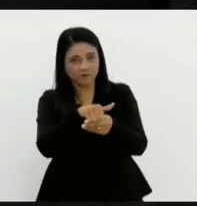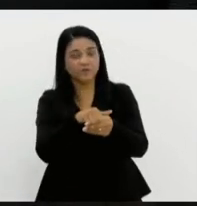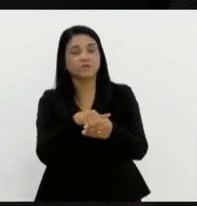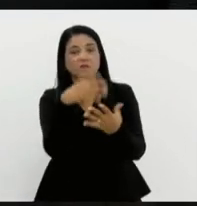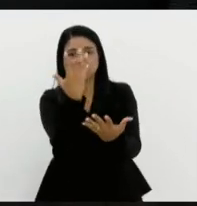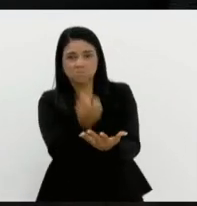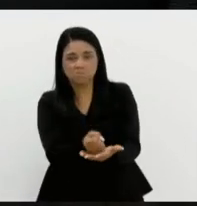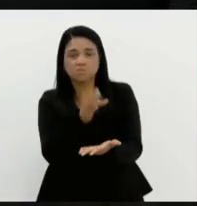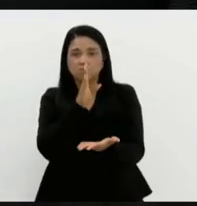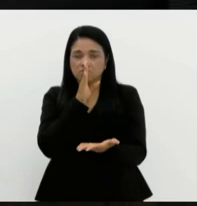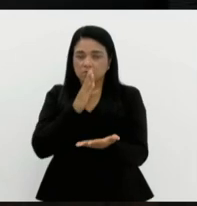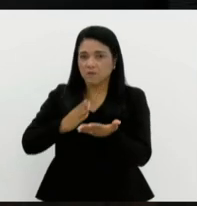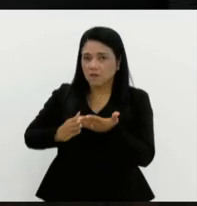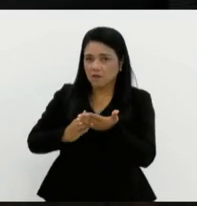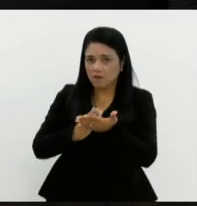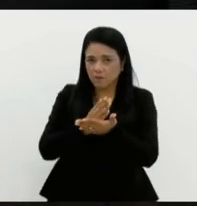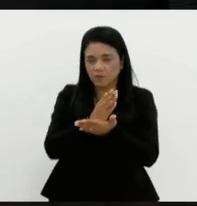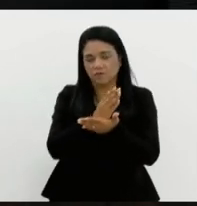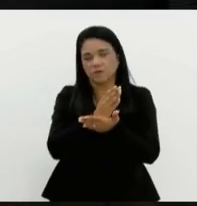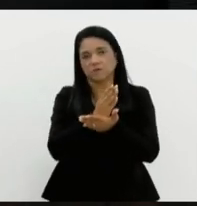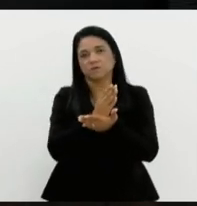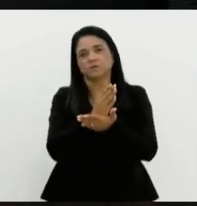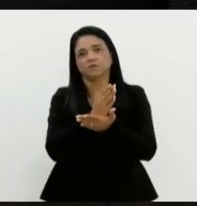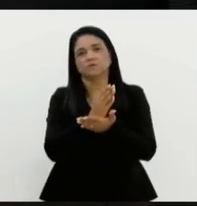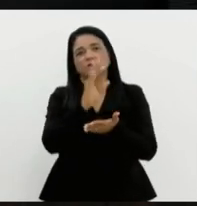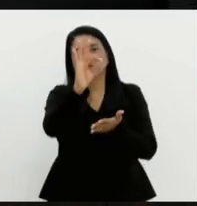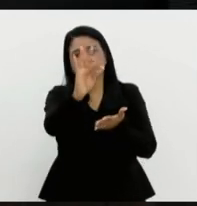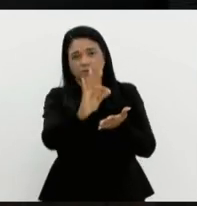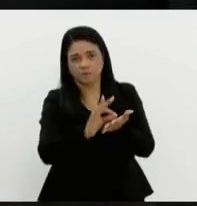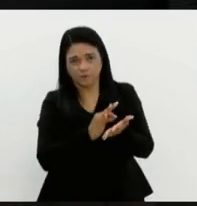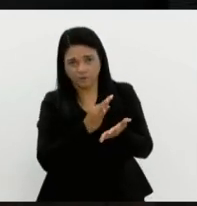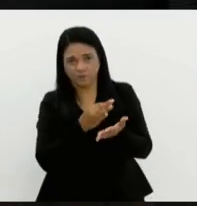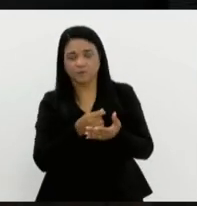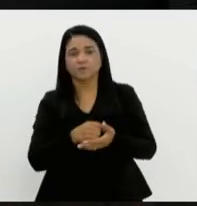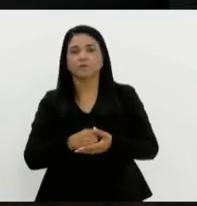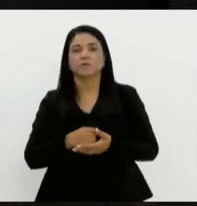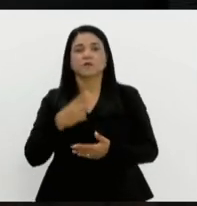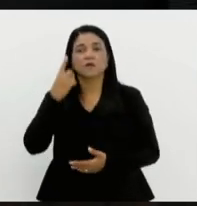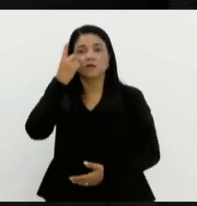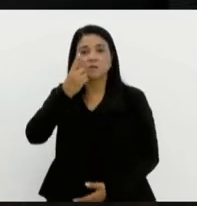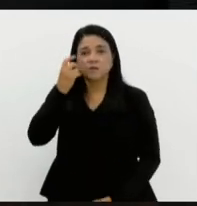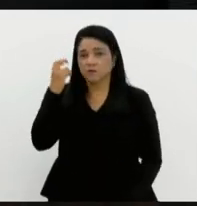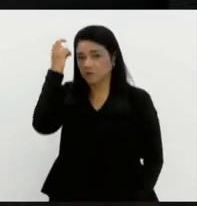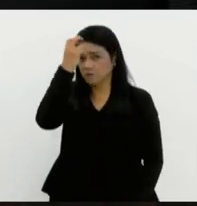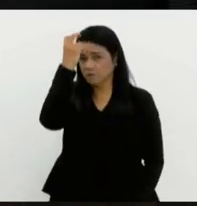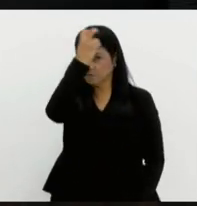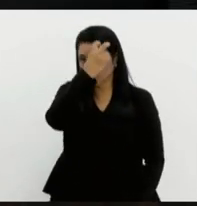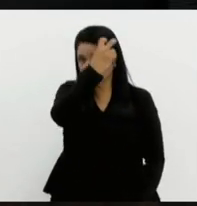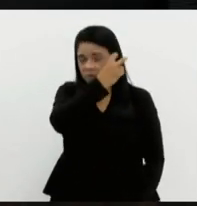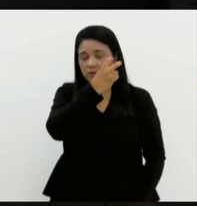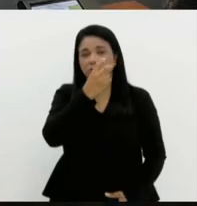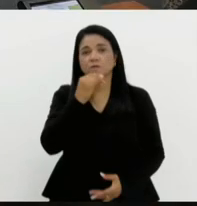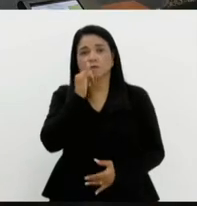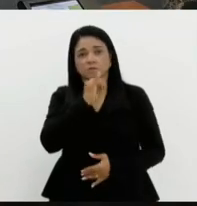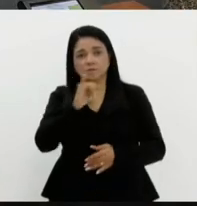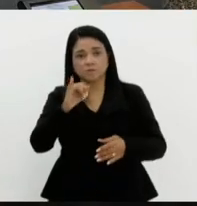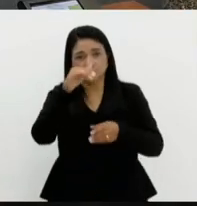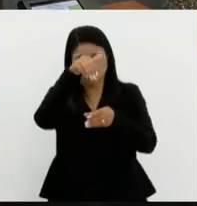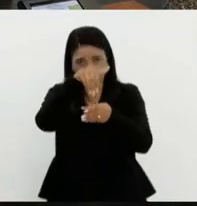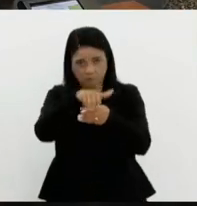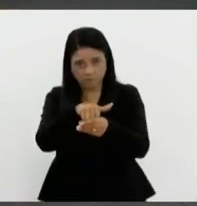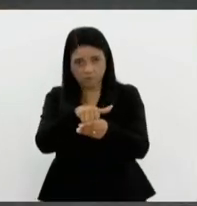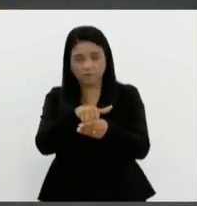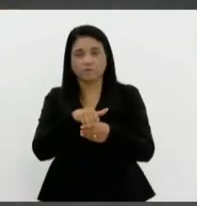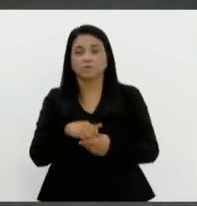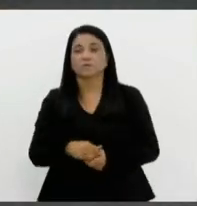que aprovam, permaneçam como estão. Aprovado, vai autógrafo. Deputada Verônica, para declaração de voto.